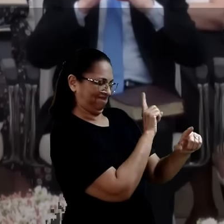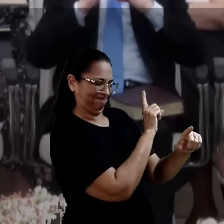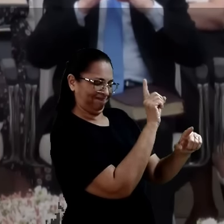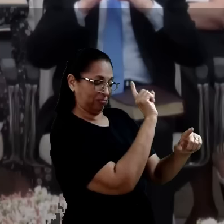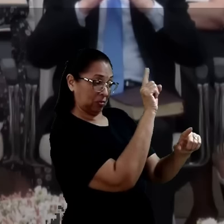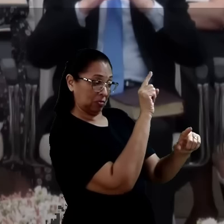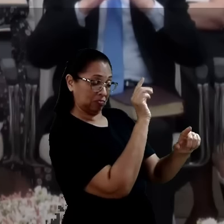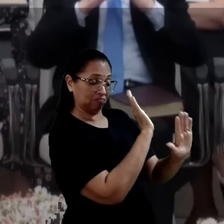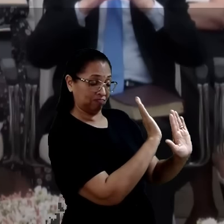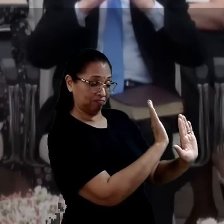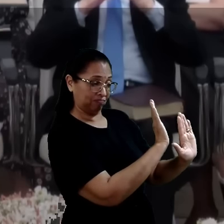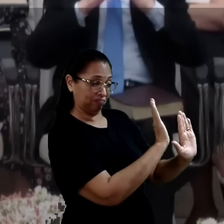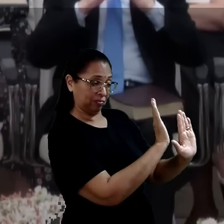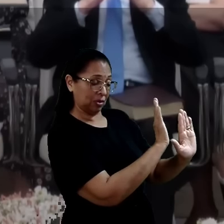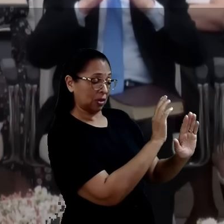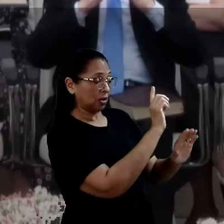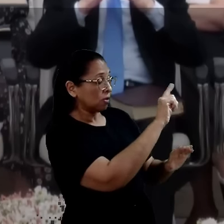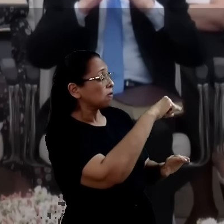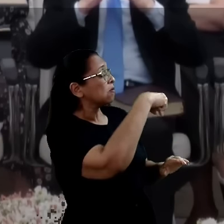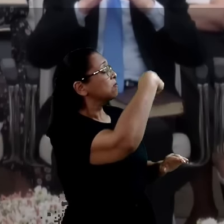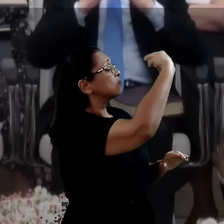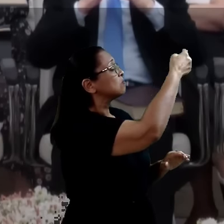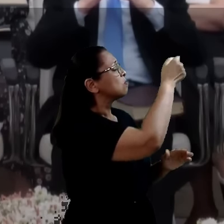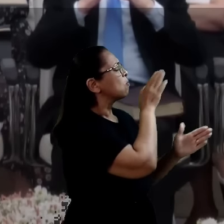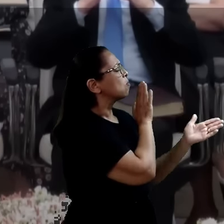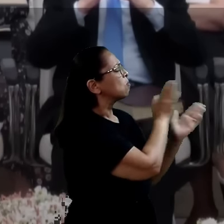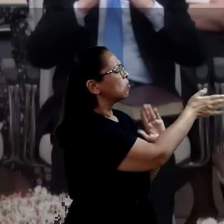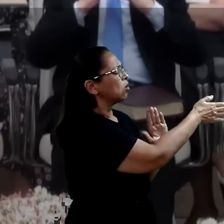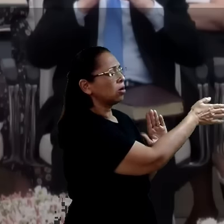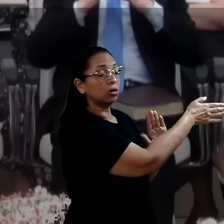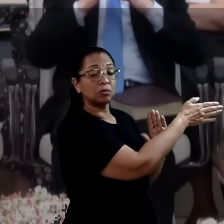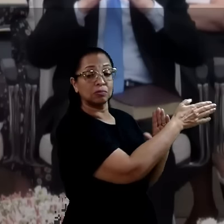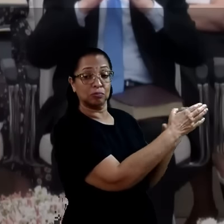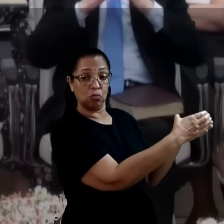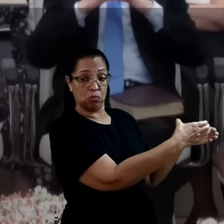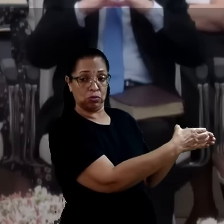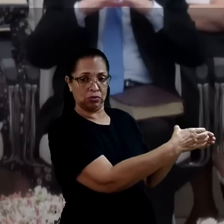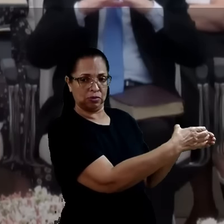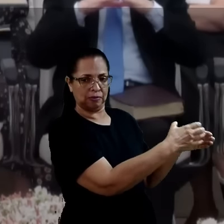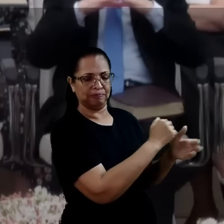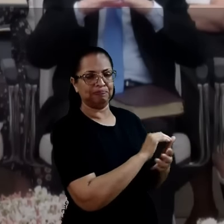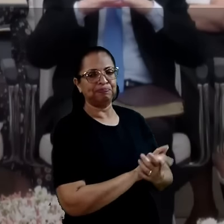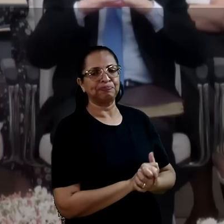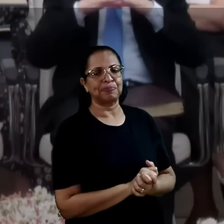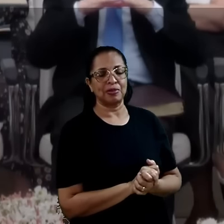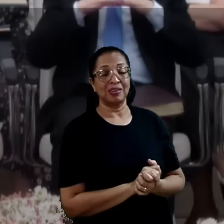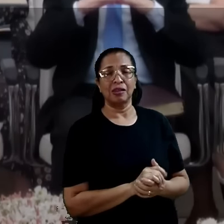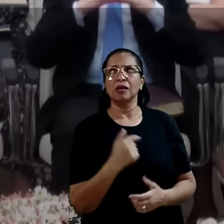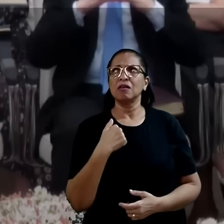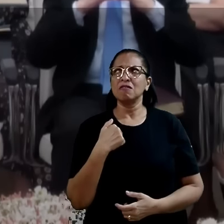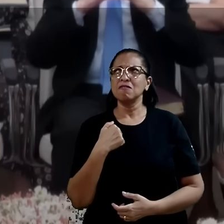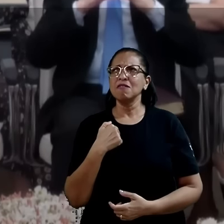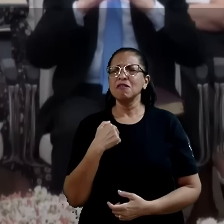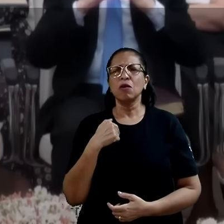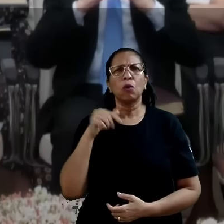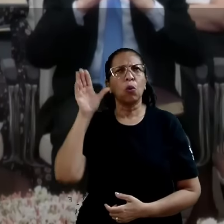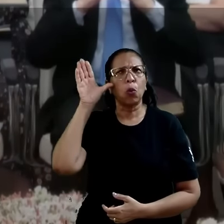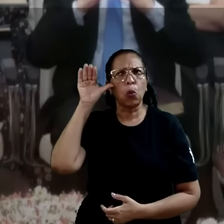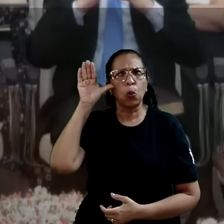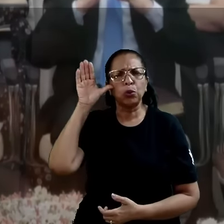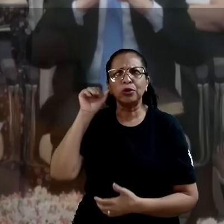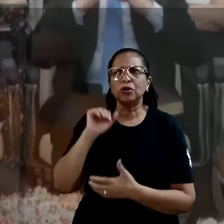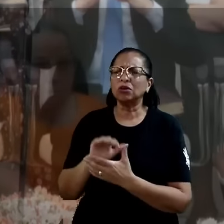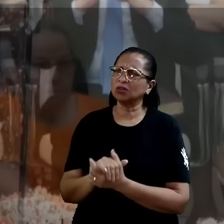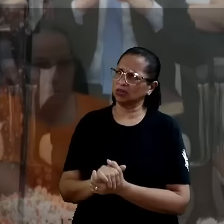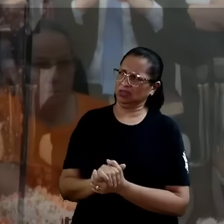então eu falei meu Deus tudo isso essa mulher fez Quem é essa mulher mas ainda